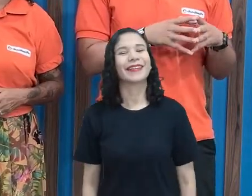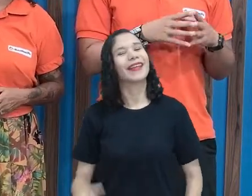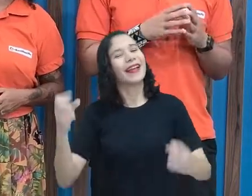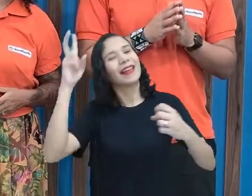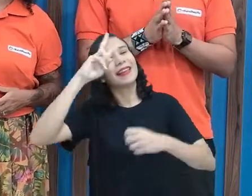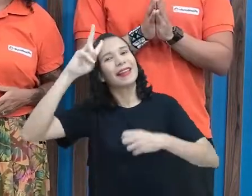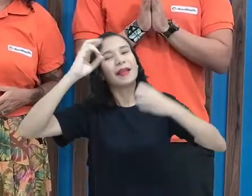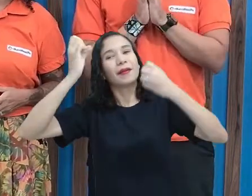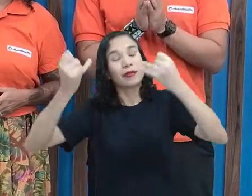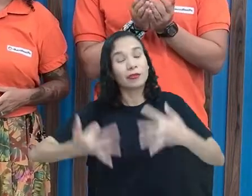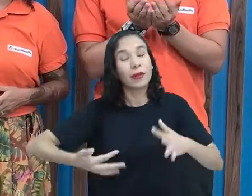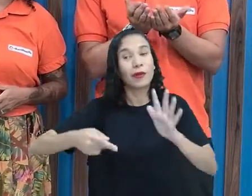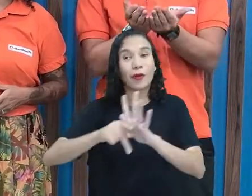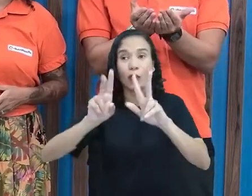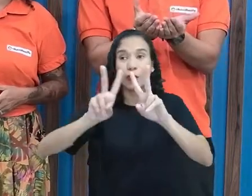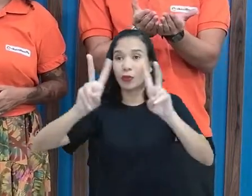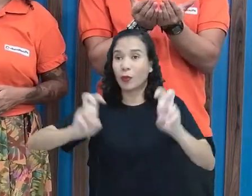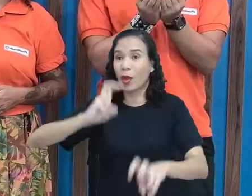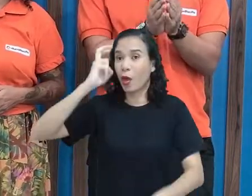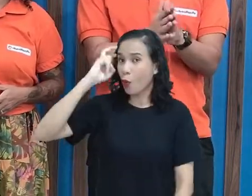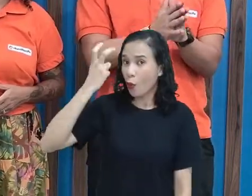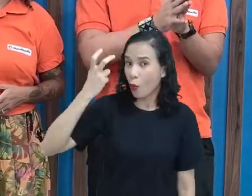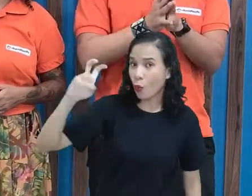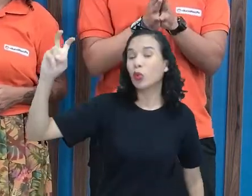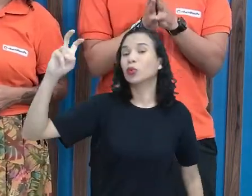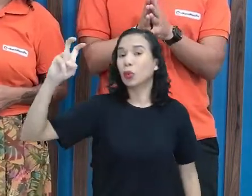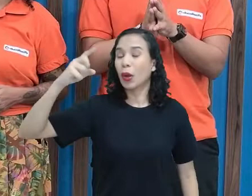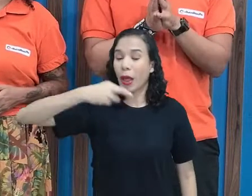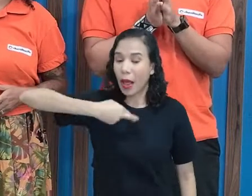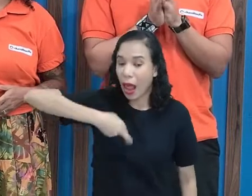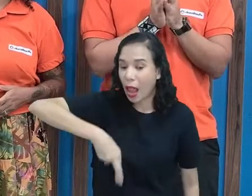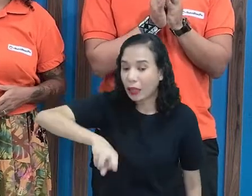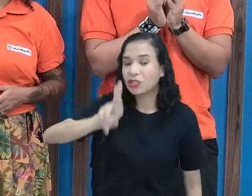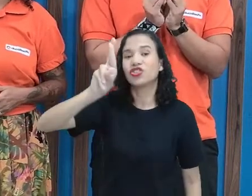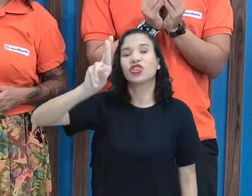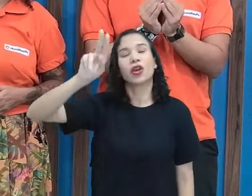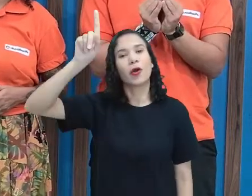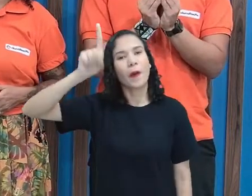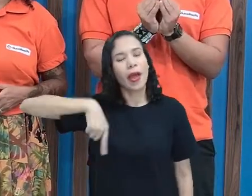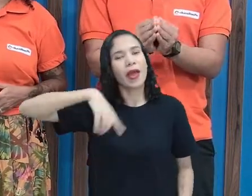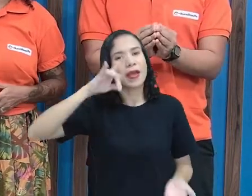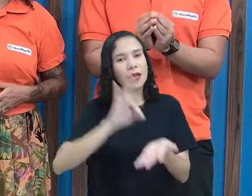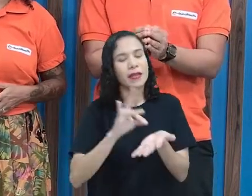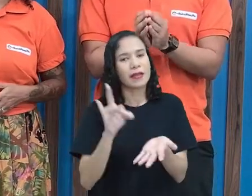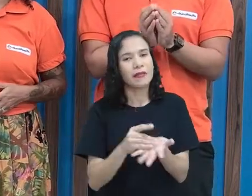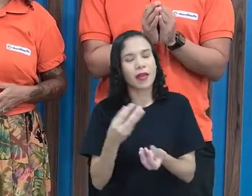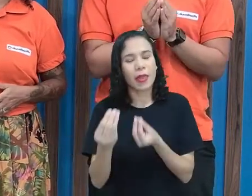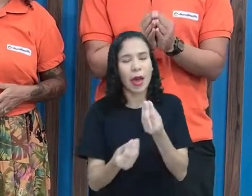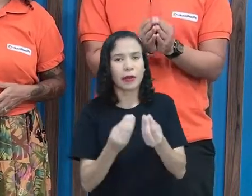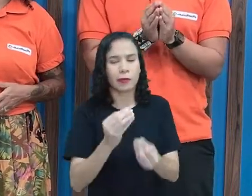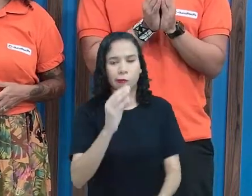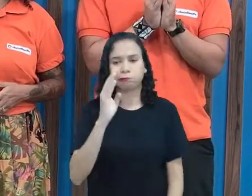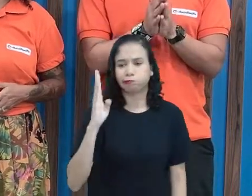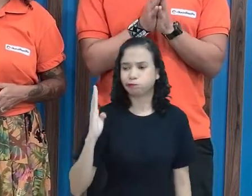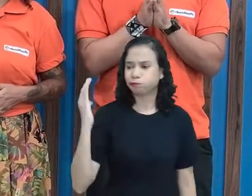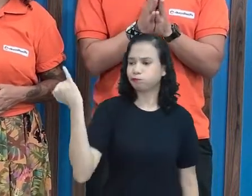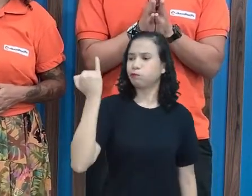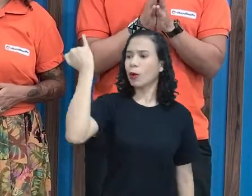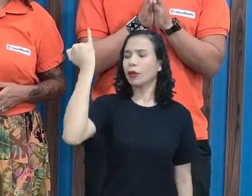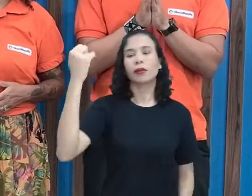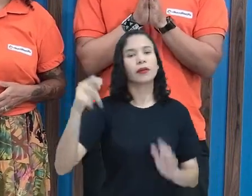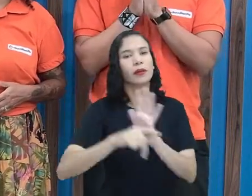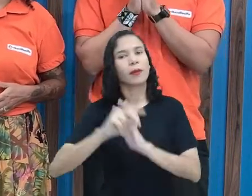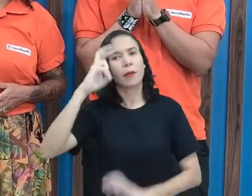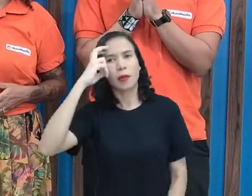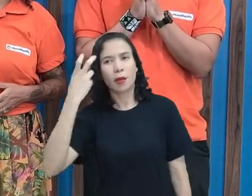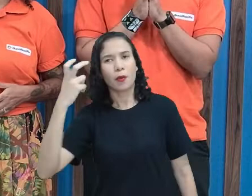começo sobre as questões culturais, né? Então, religião, ela é um fio condutor, né? Um pilar mesmo da cultura,